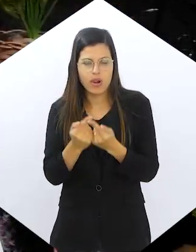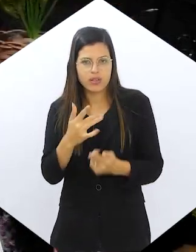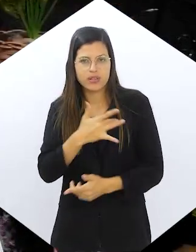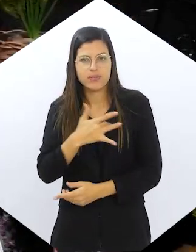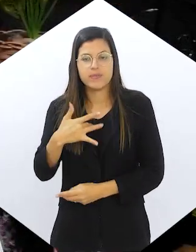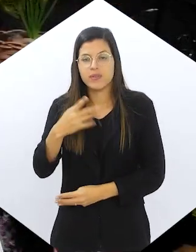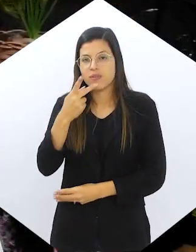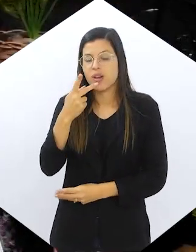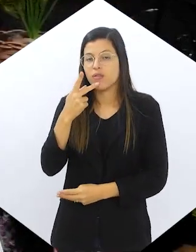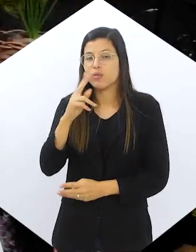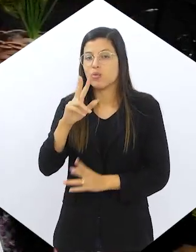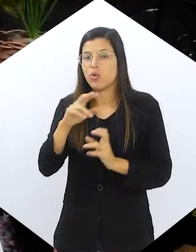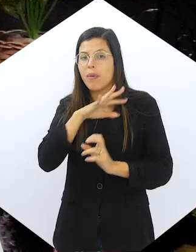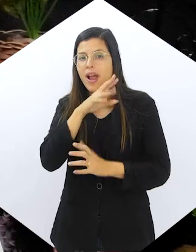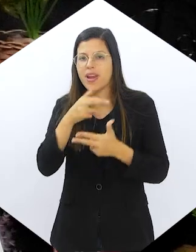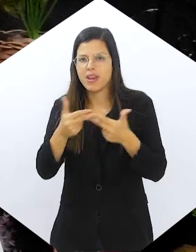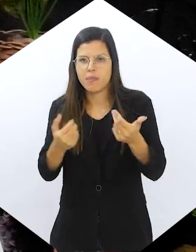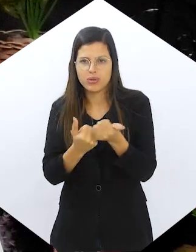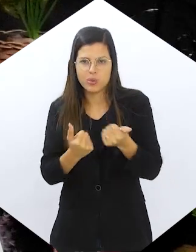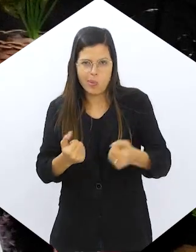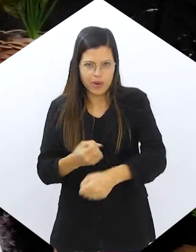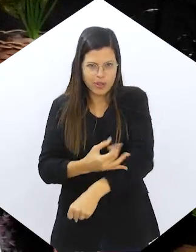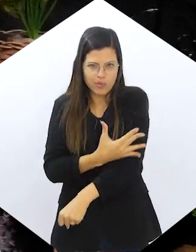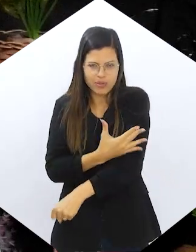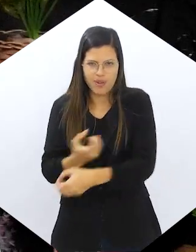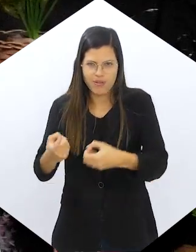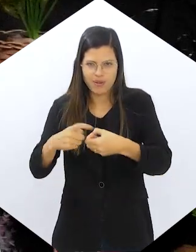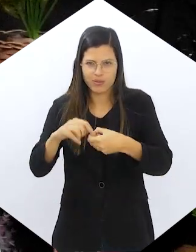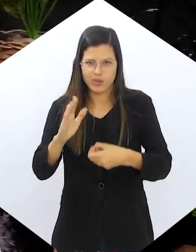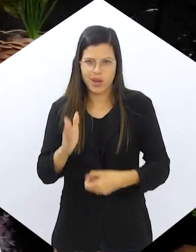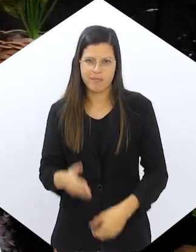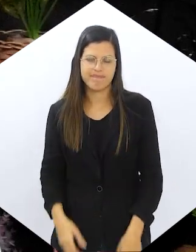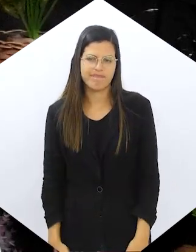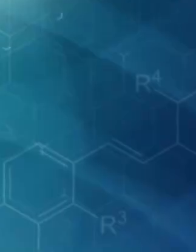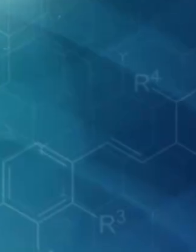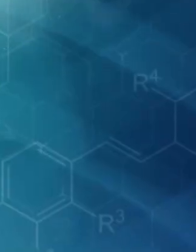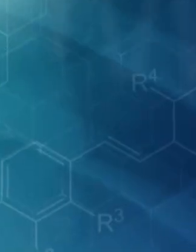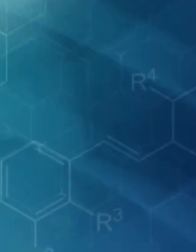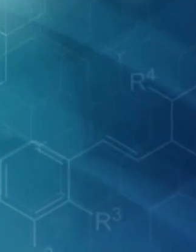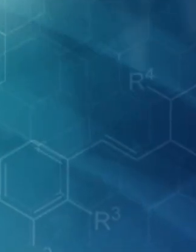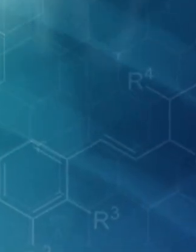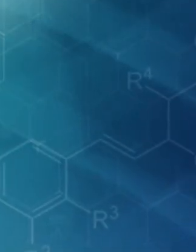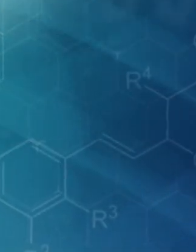Alerj Saúde, falando hoje sobre os animais de suporte emocional. Eu volto já.